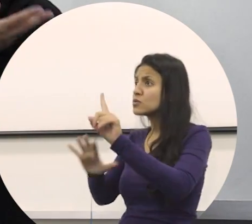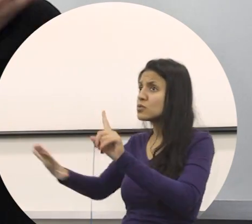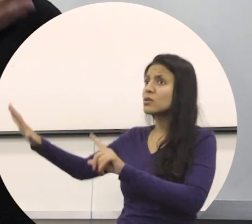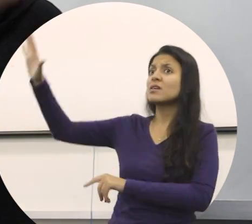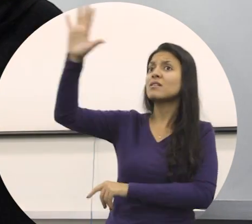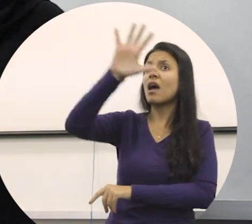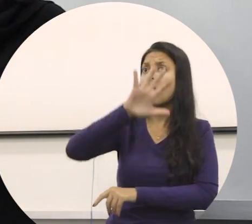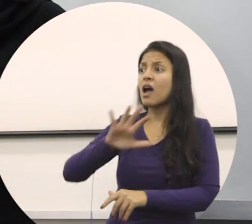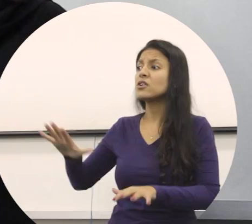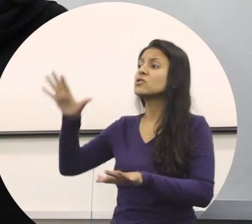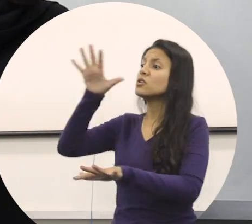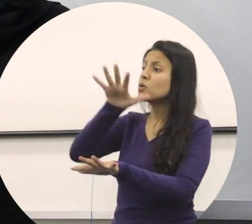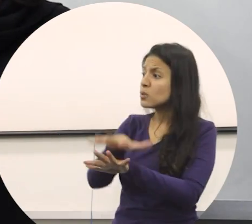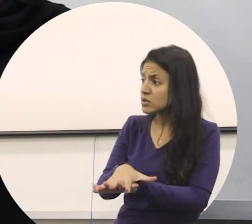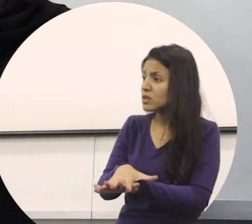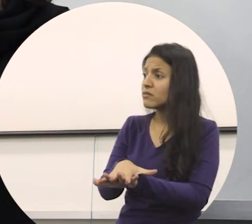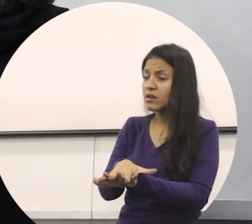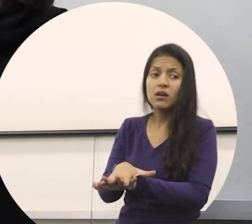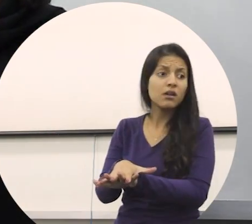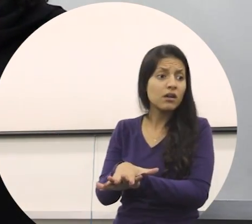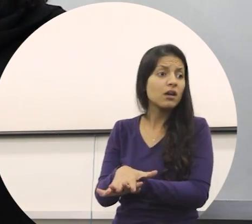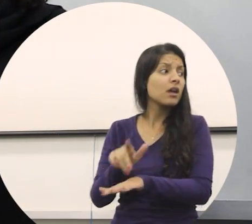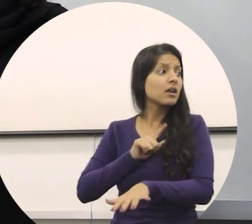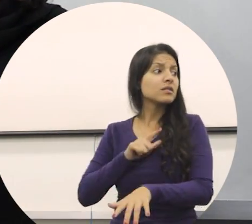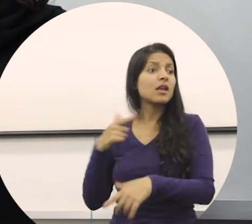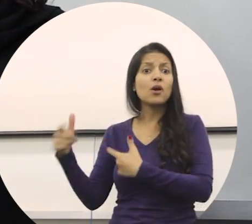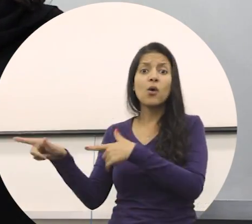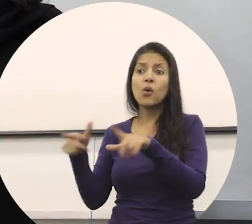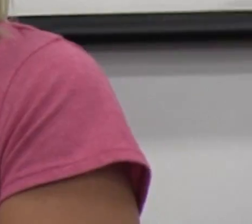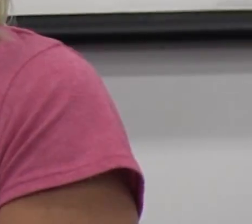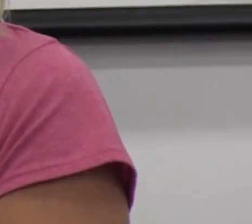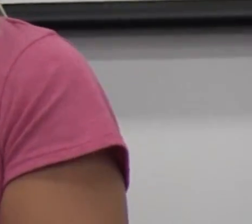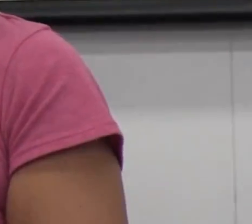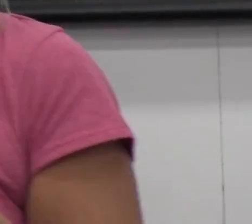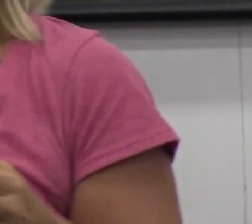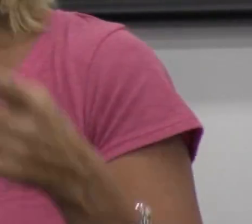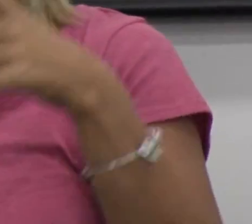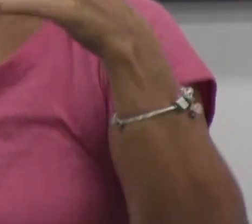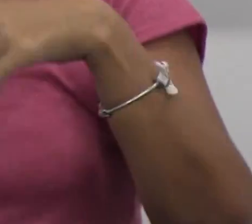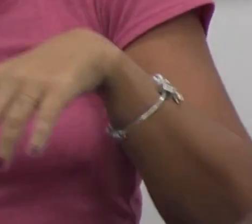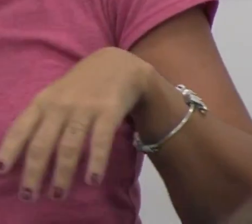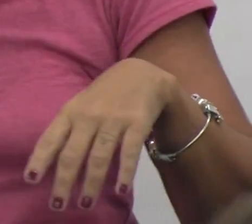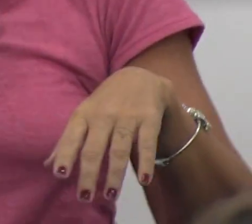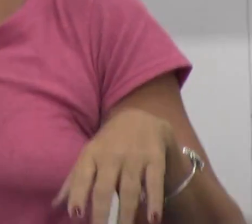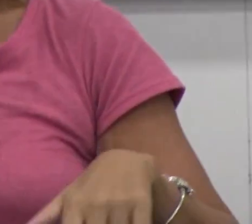inclusiva, né? Que eles estão ganhando outros espaços, aí por que não, né?